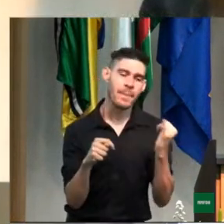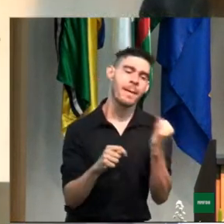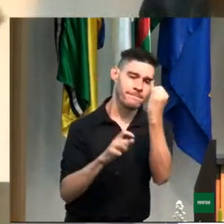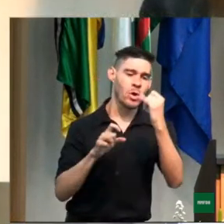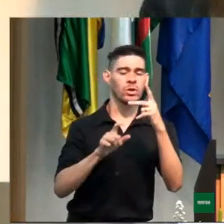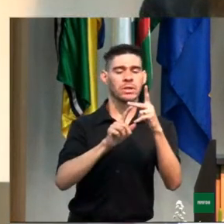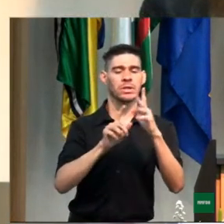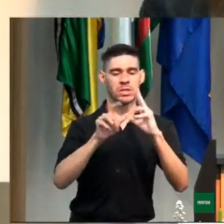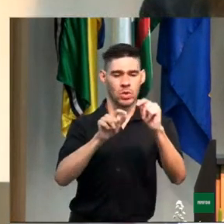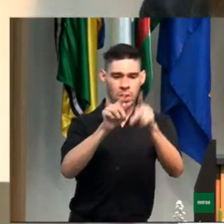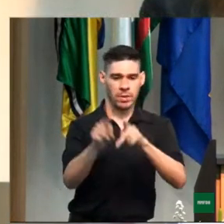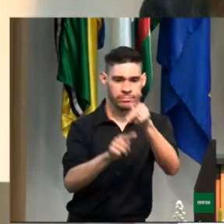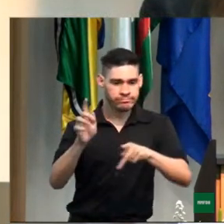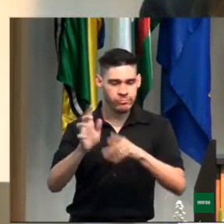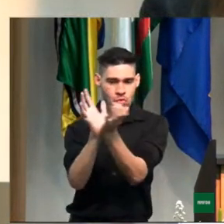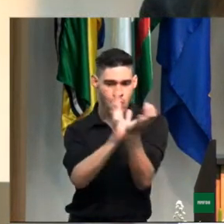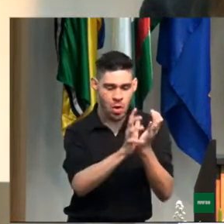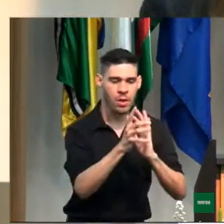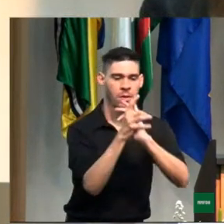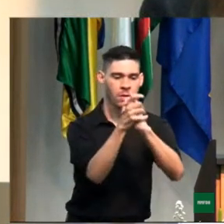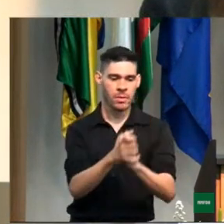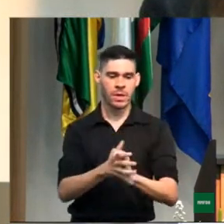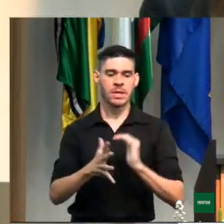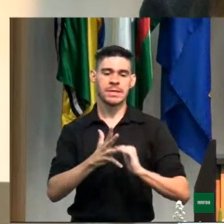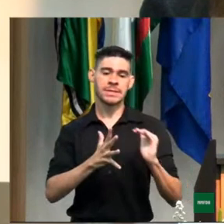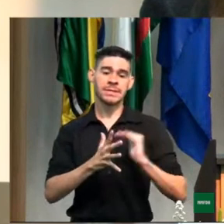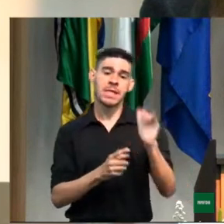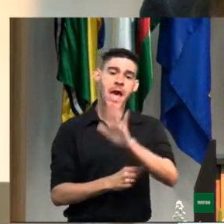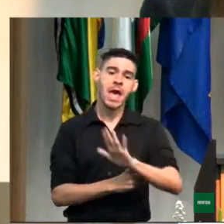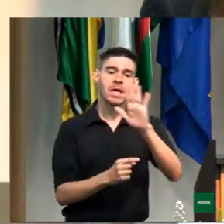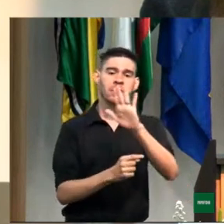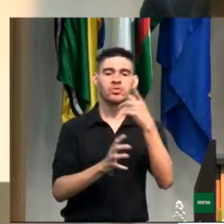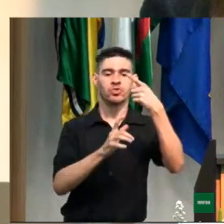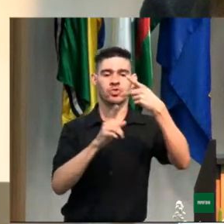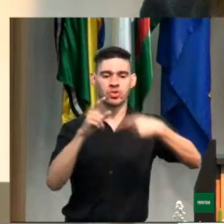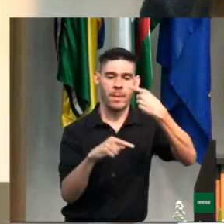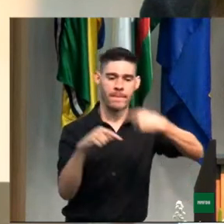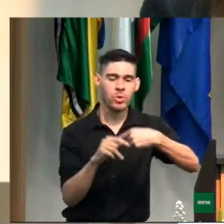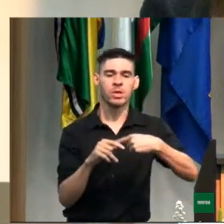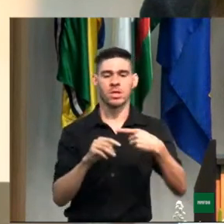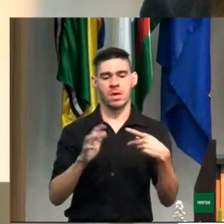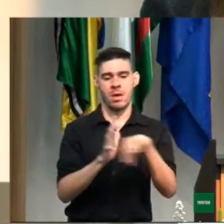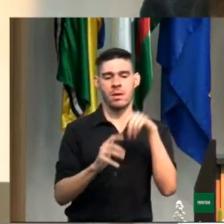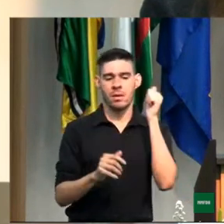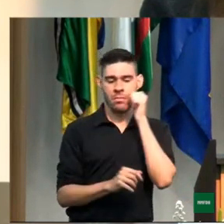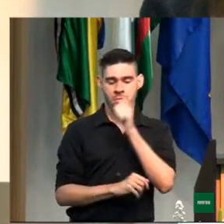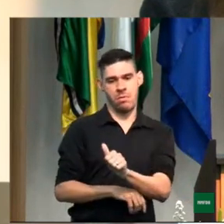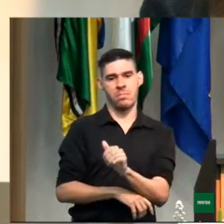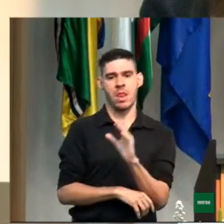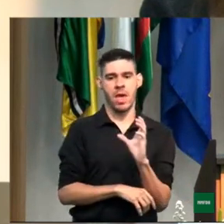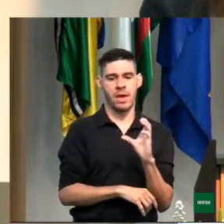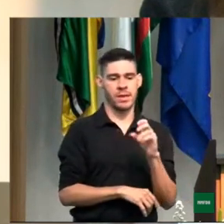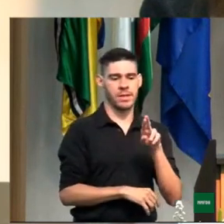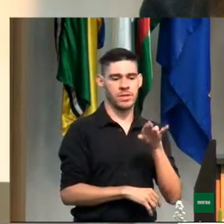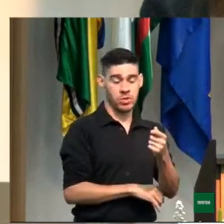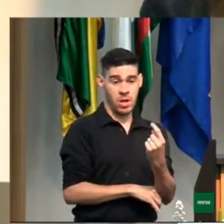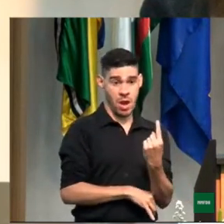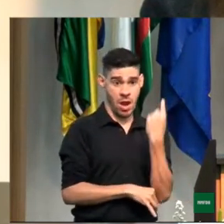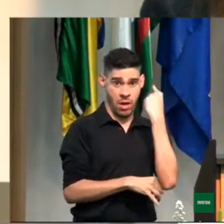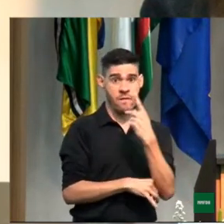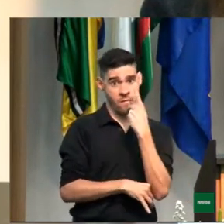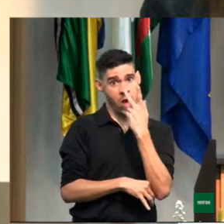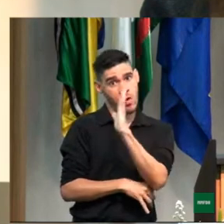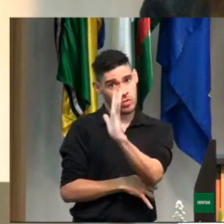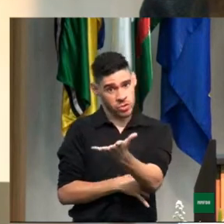Cumprimento a secretária nacional de Política para as Mulheres, secretária Cristiane, que agora acabou de nos conceder, né, a palavra falando